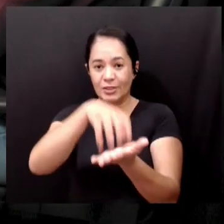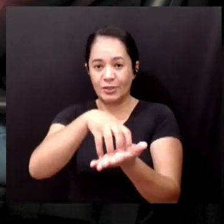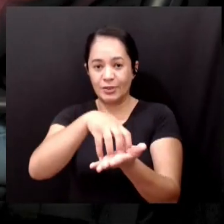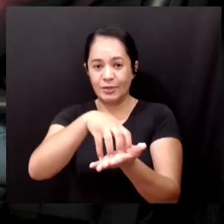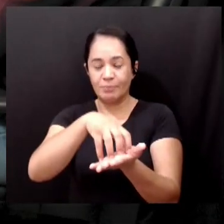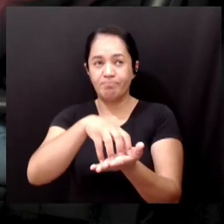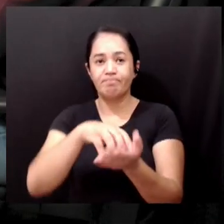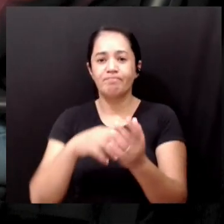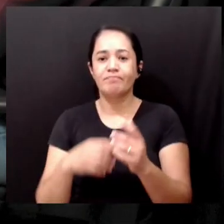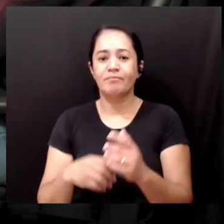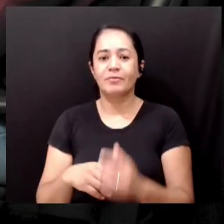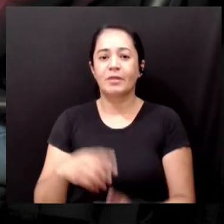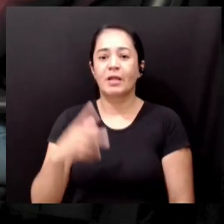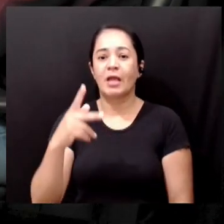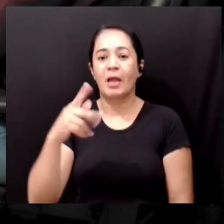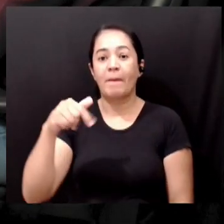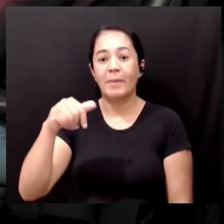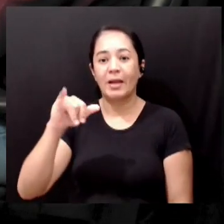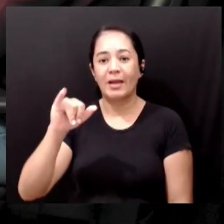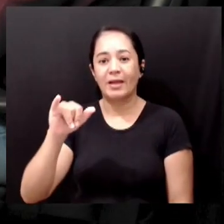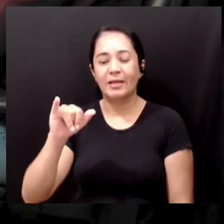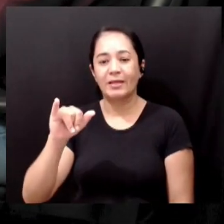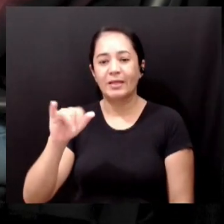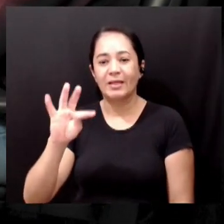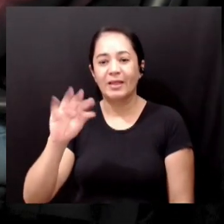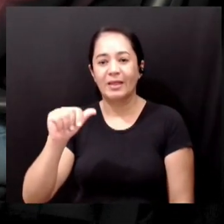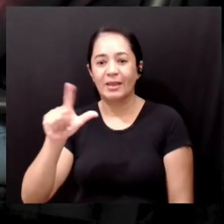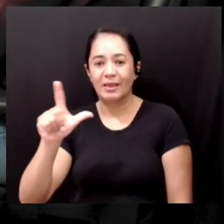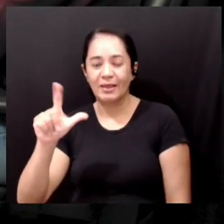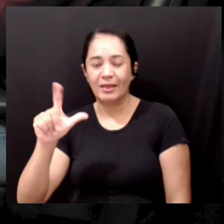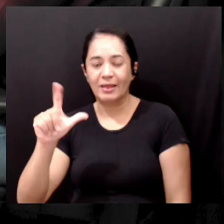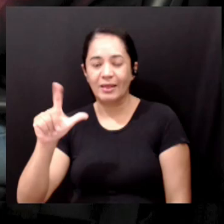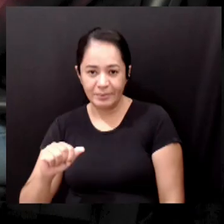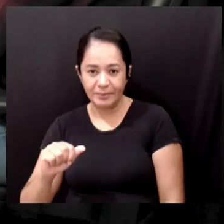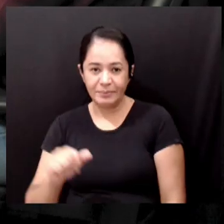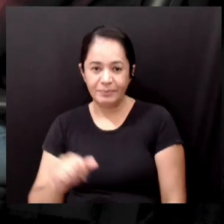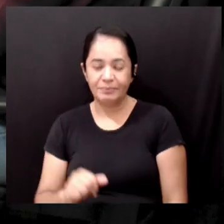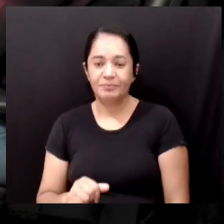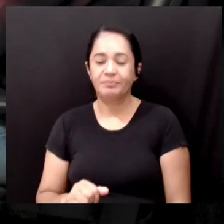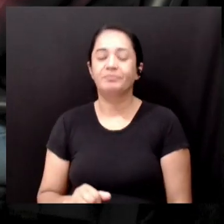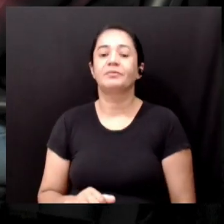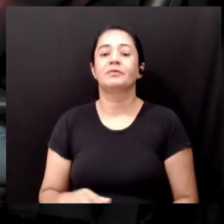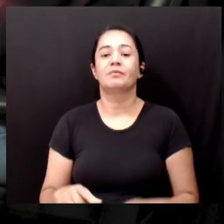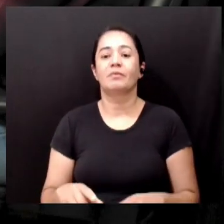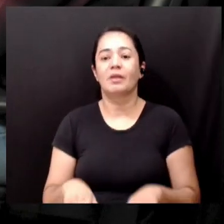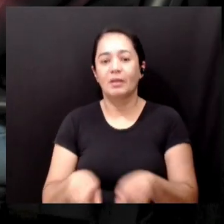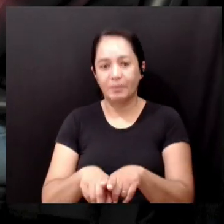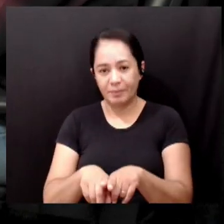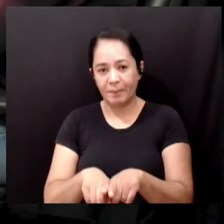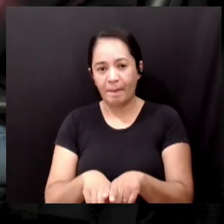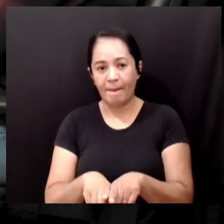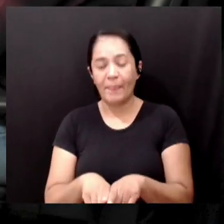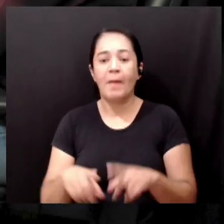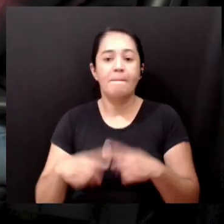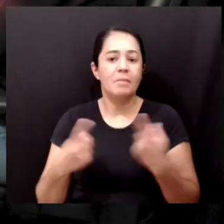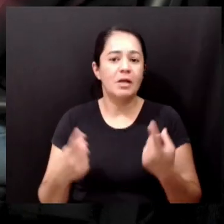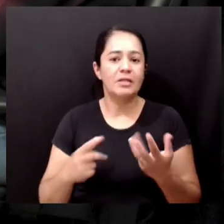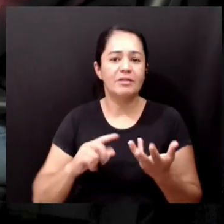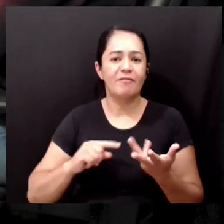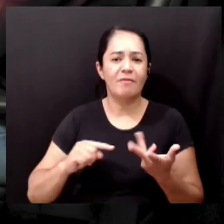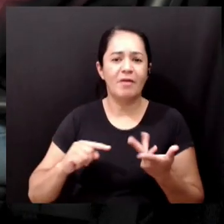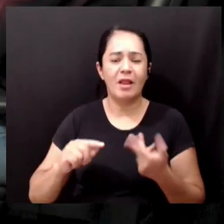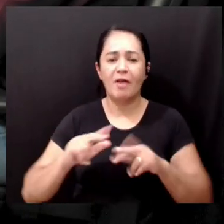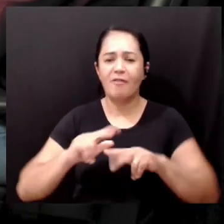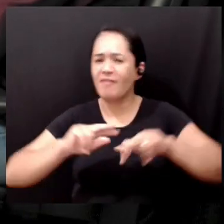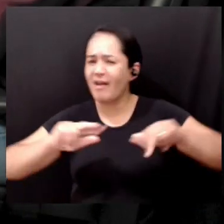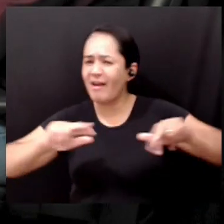Itália. Parque No Itália. Parque Itália, atrás do SESI. Tá, E é a sede do Ministério Belém. tá. Mas tem várias unidades do Ministério Belém em Sim,